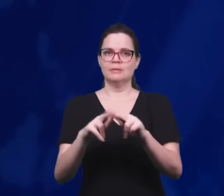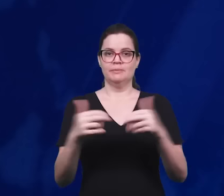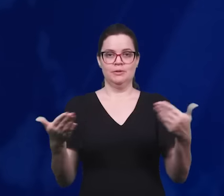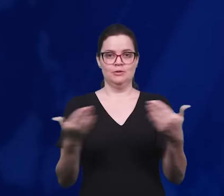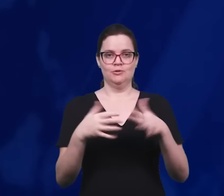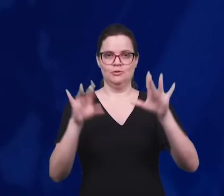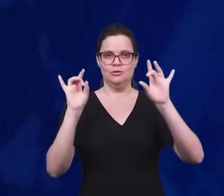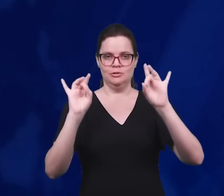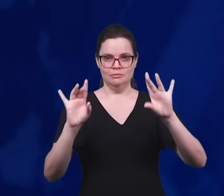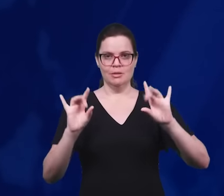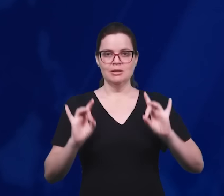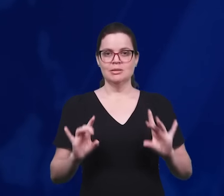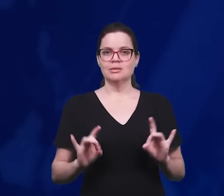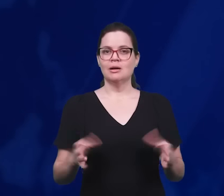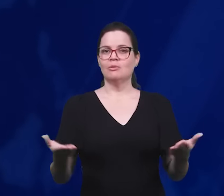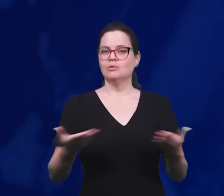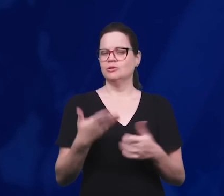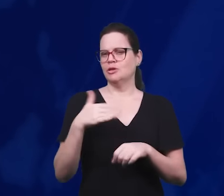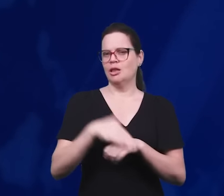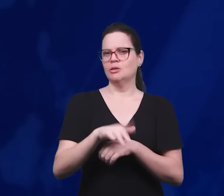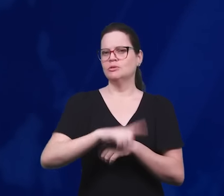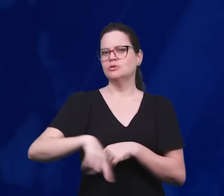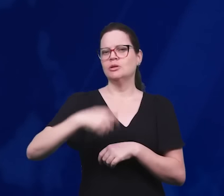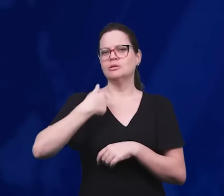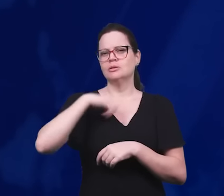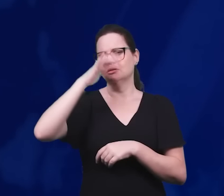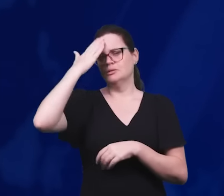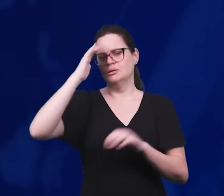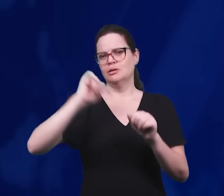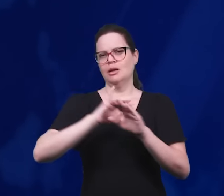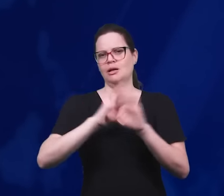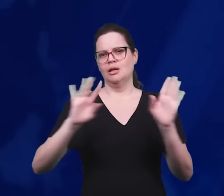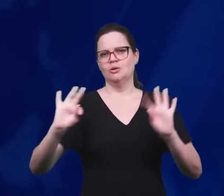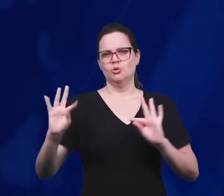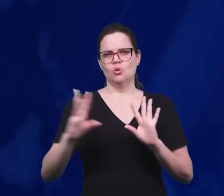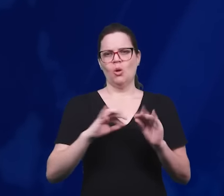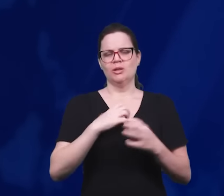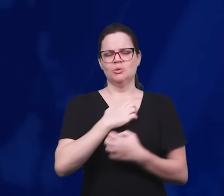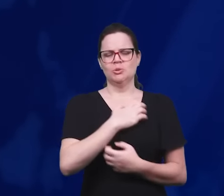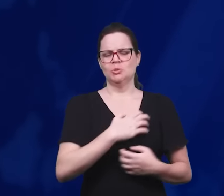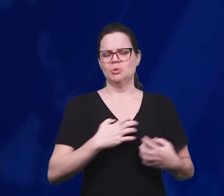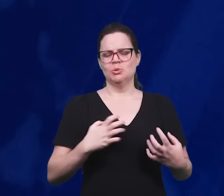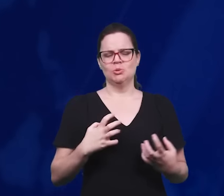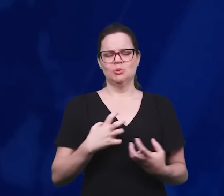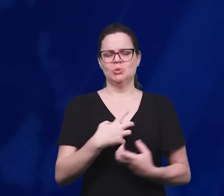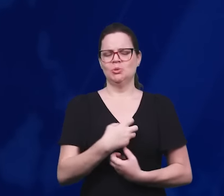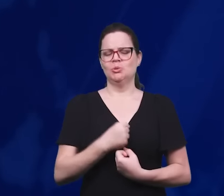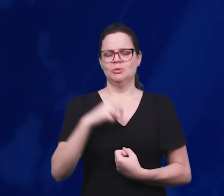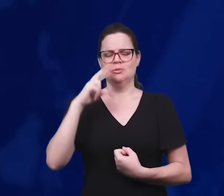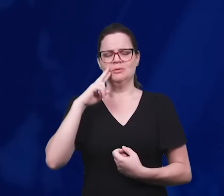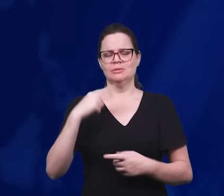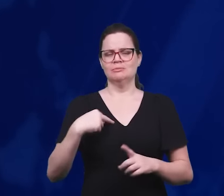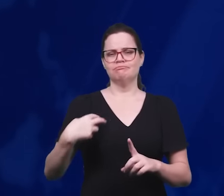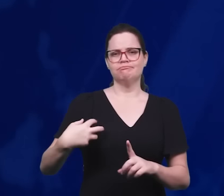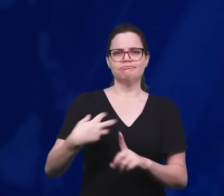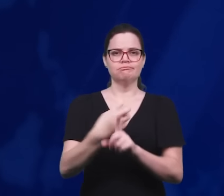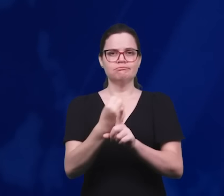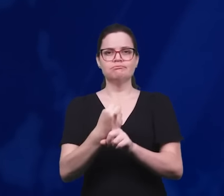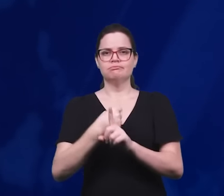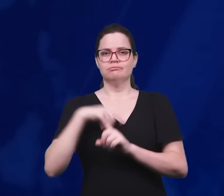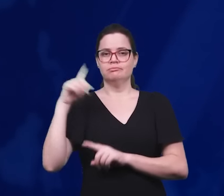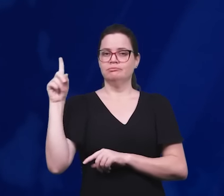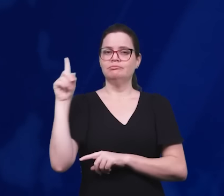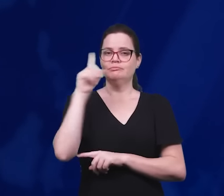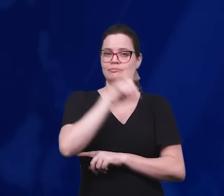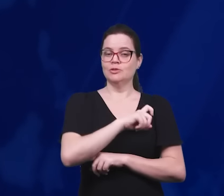especial nesta noite, precisamos entender que toda nossa dor o Senhor levou. Que todo momento difícil